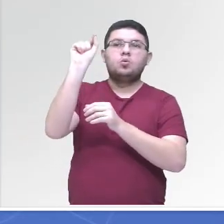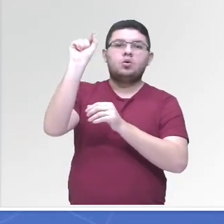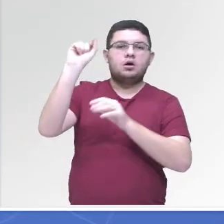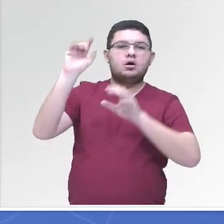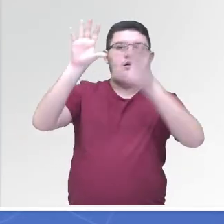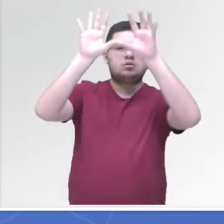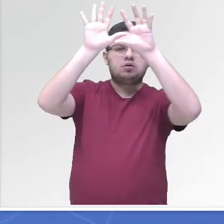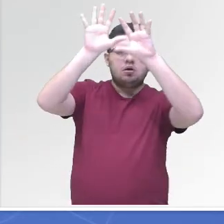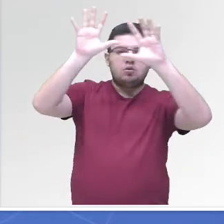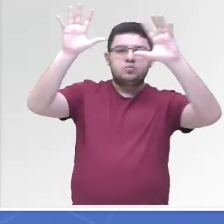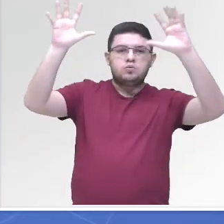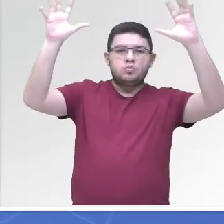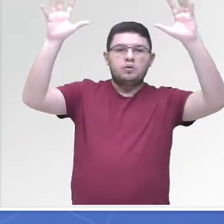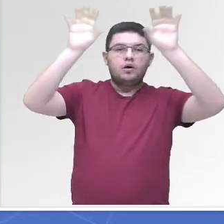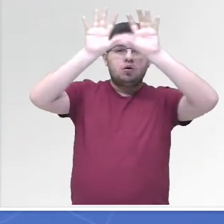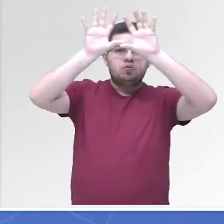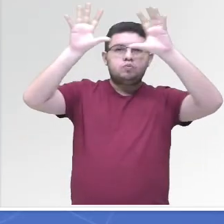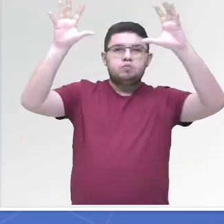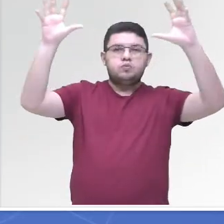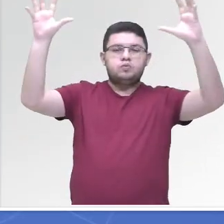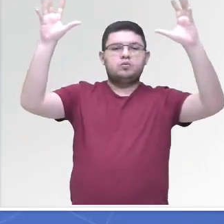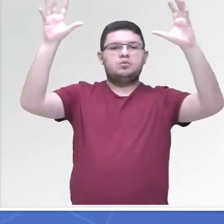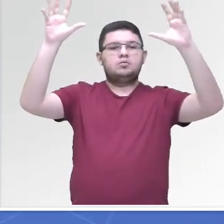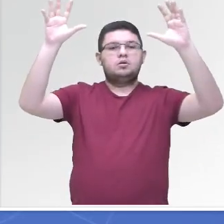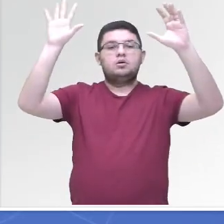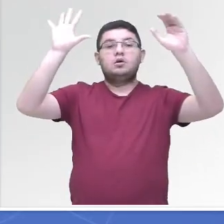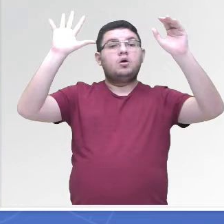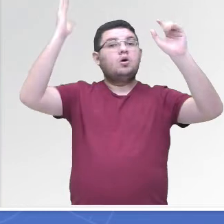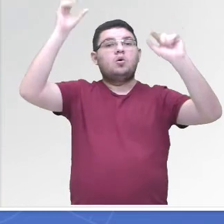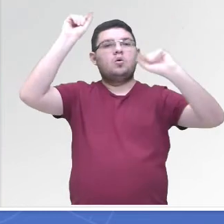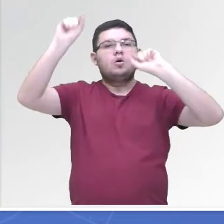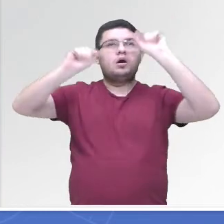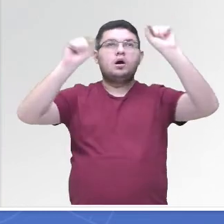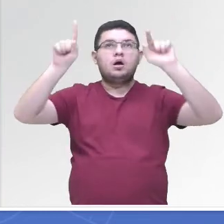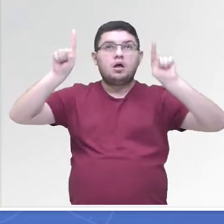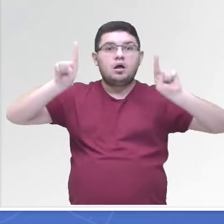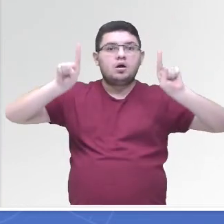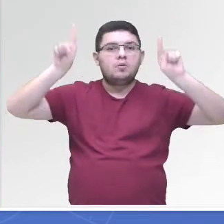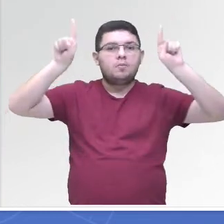evaporou, esse gás costuma ir para altas